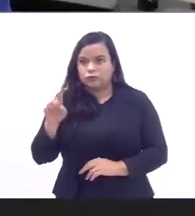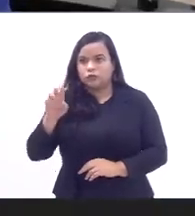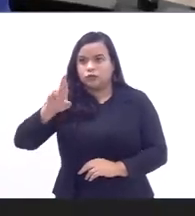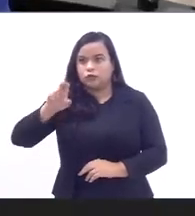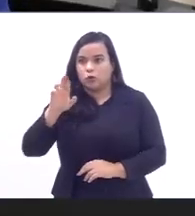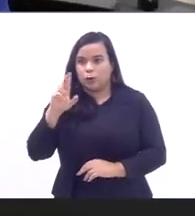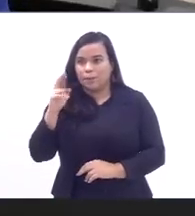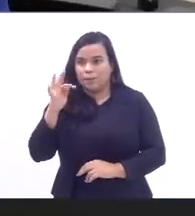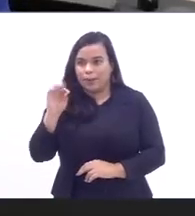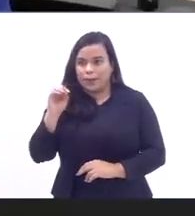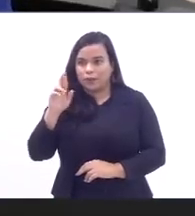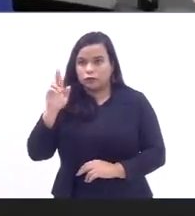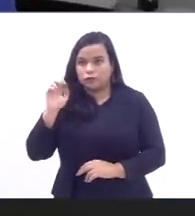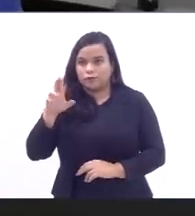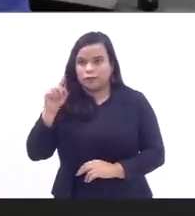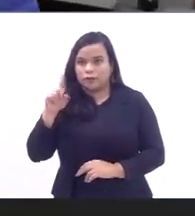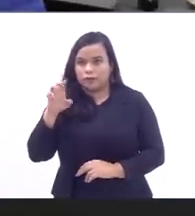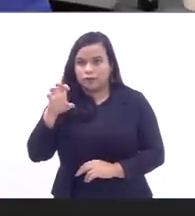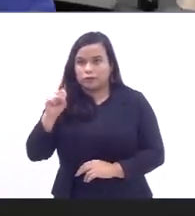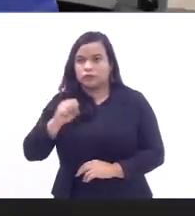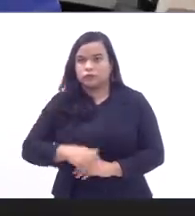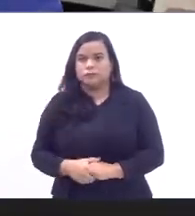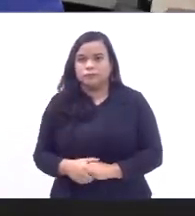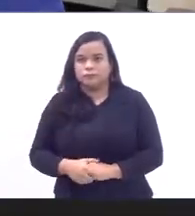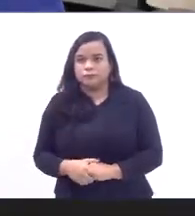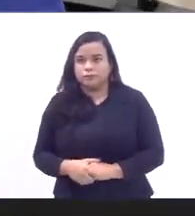Roberto Fernandes.